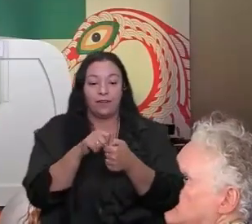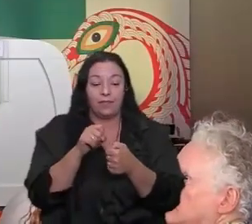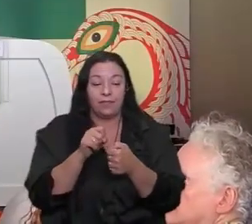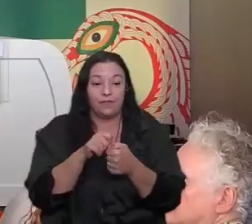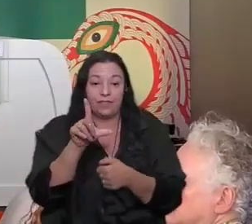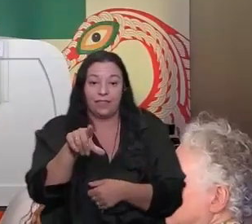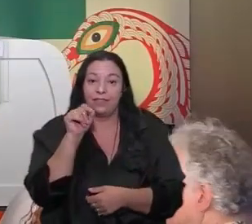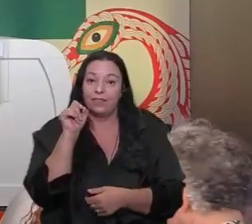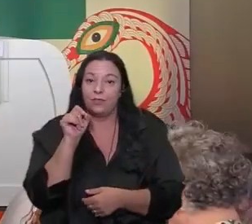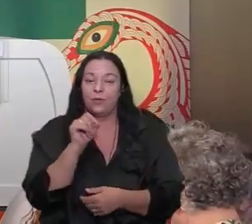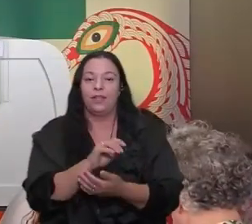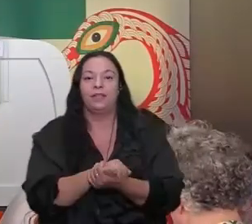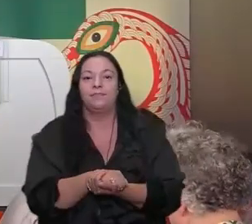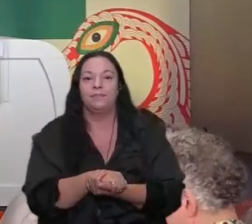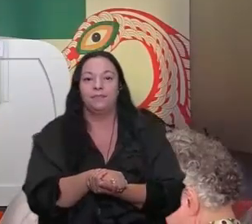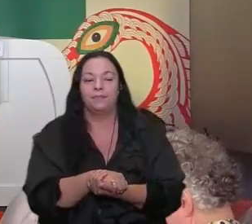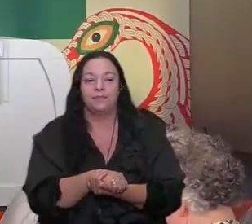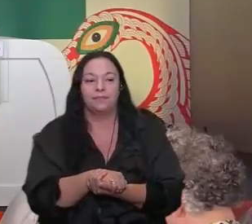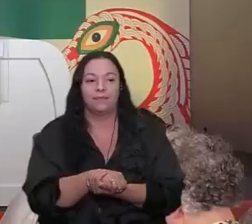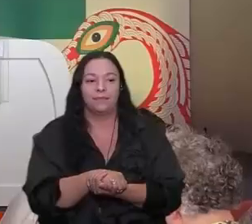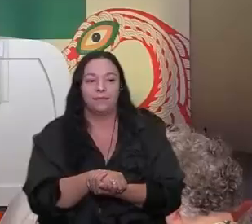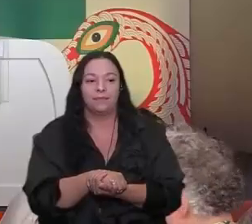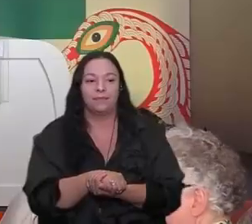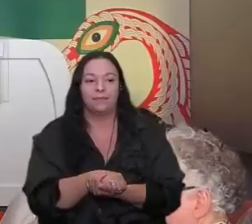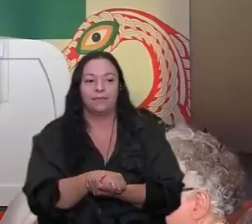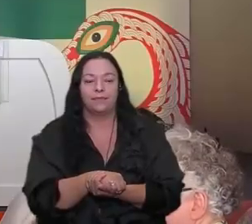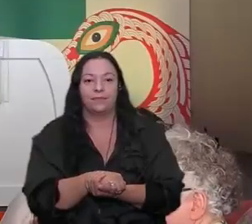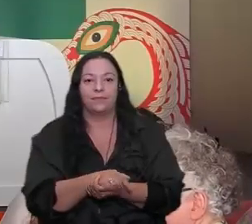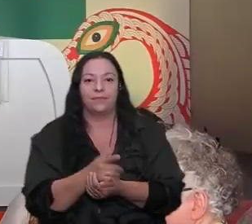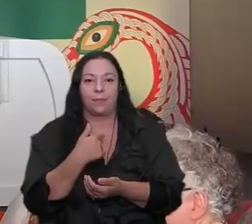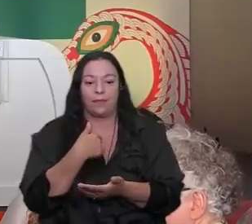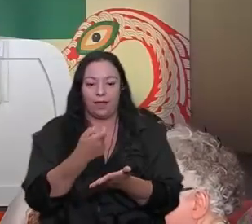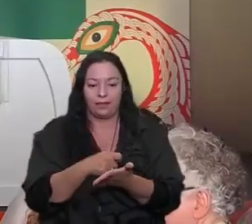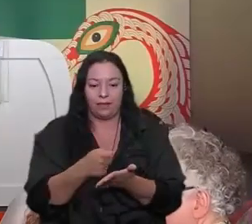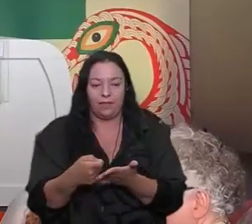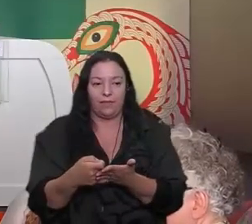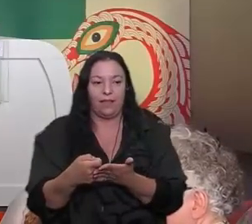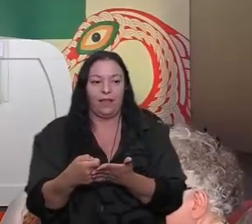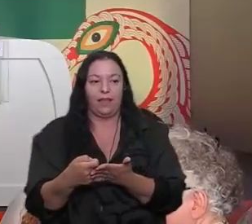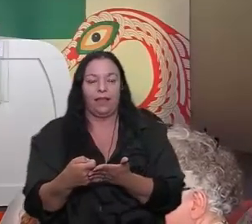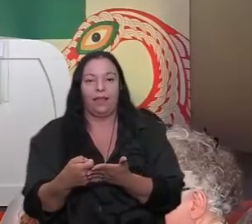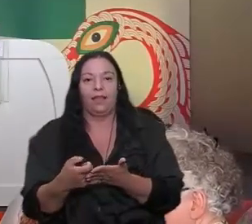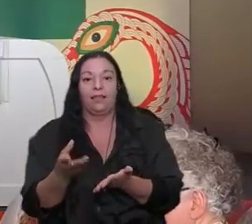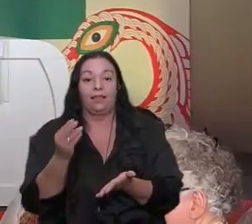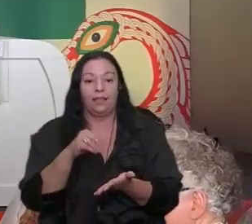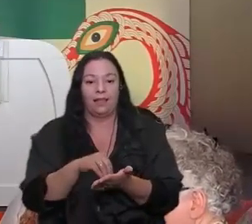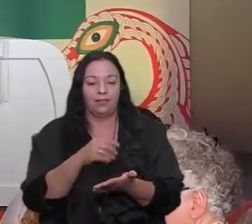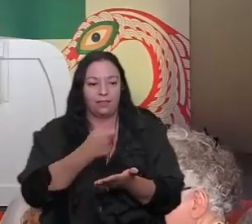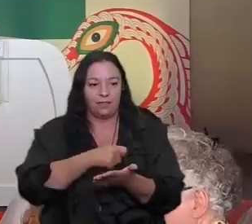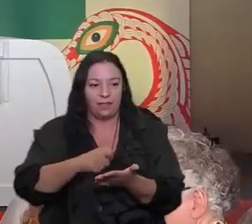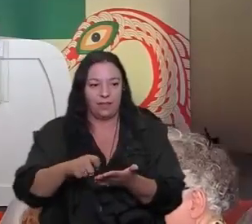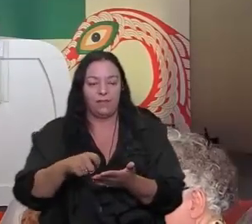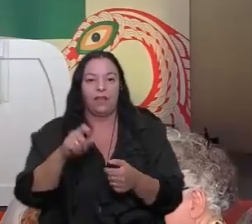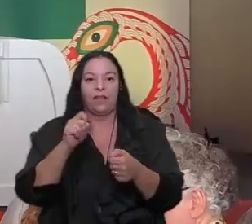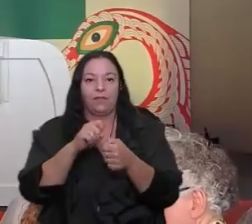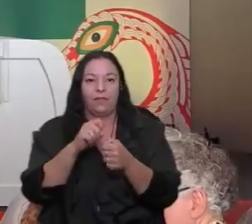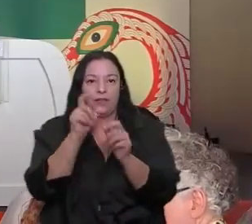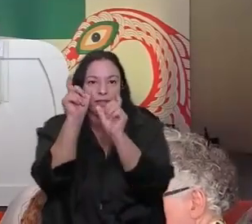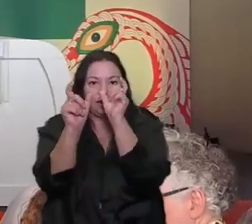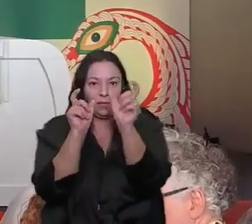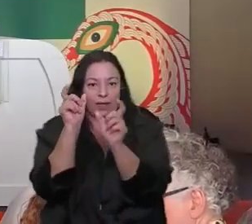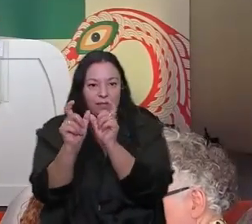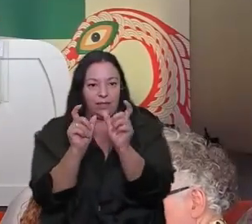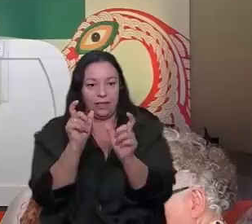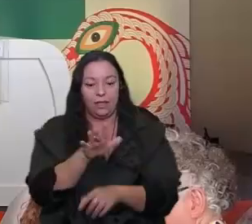decisão, né? Porque eu sou múltiplo, tipo assim, não, eu quero escrever. Dentro de escrever, vou fazer quadrinho,